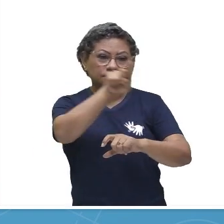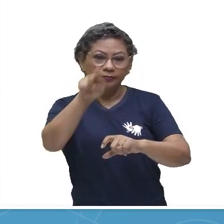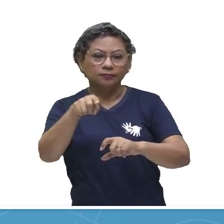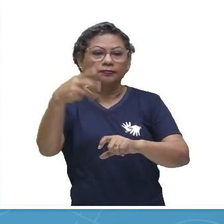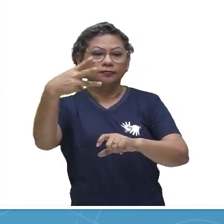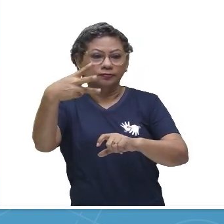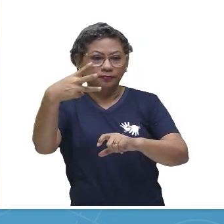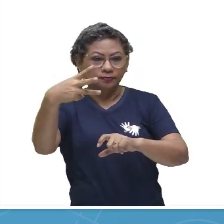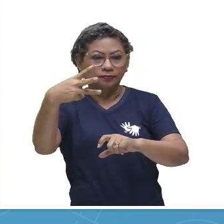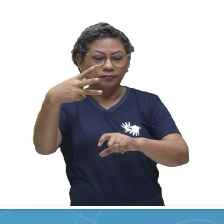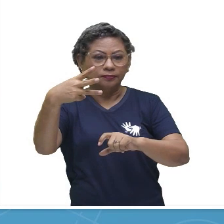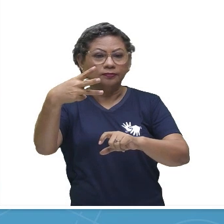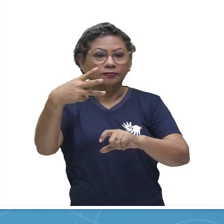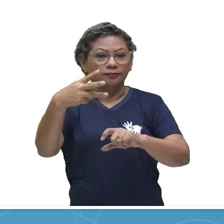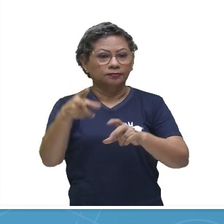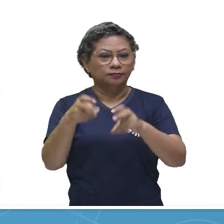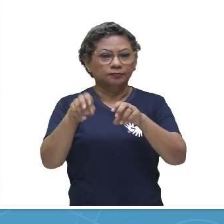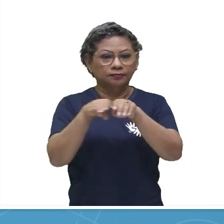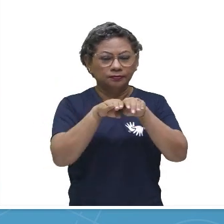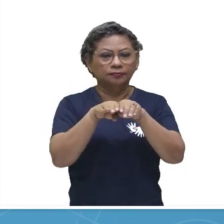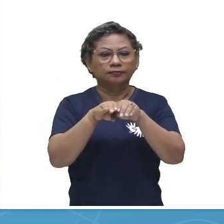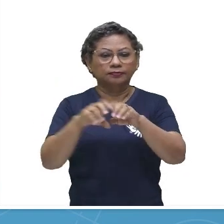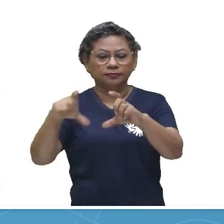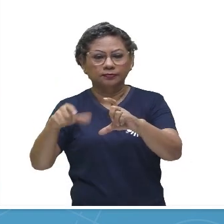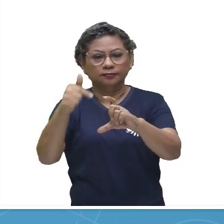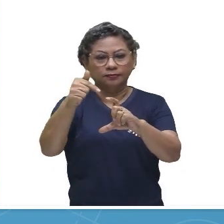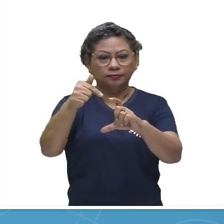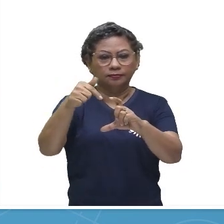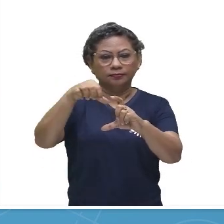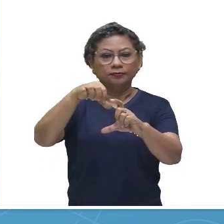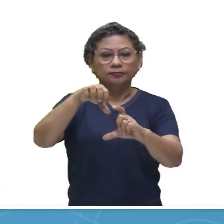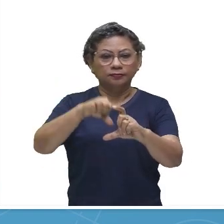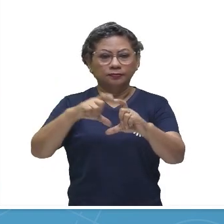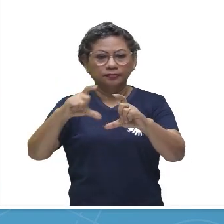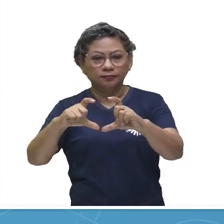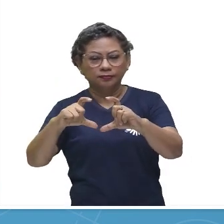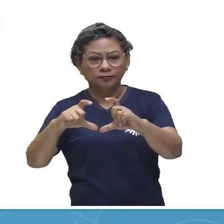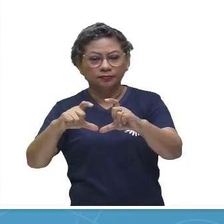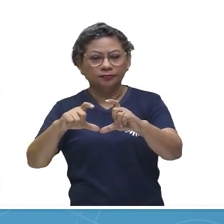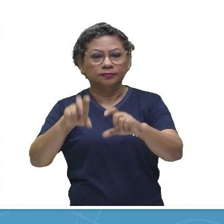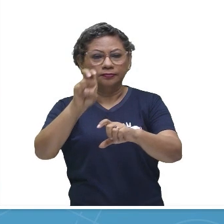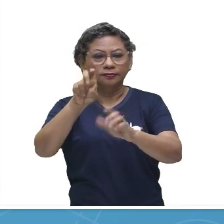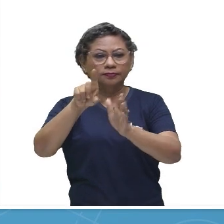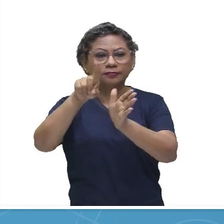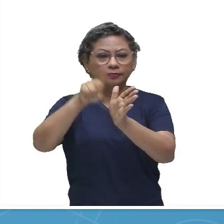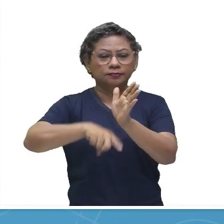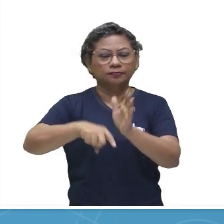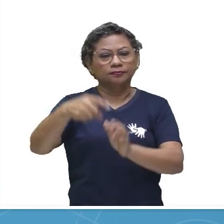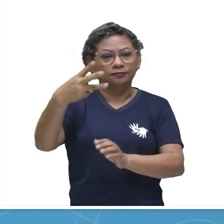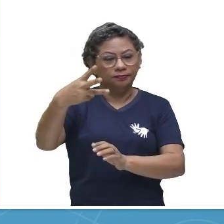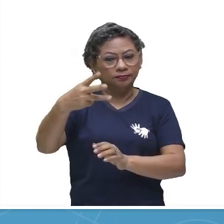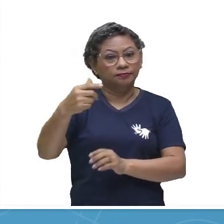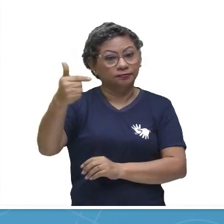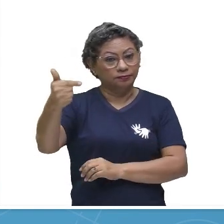Portanto, isso daqui vai ser igual a 7/9, 5 menos 3, 2. Próxima